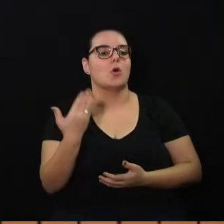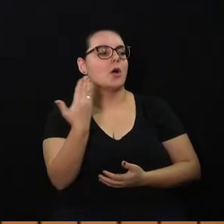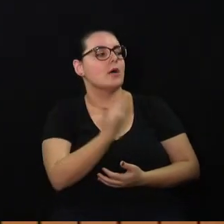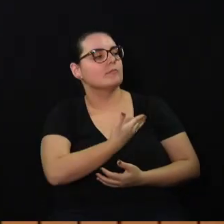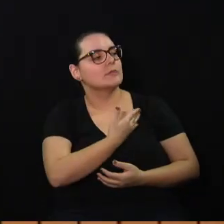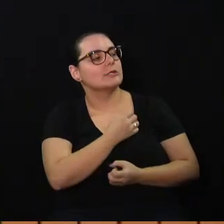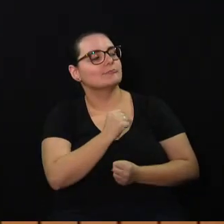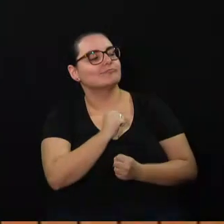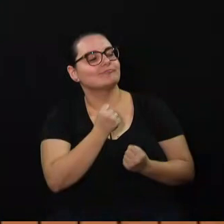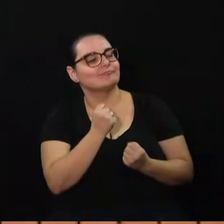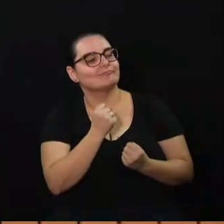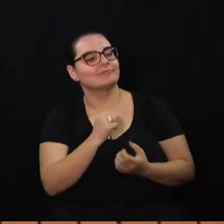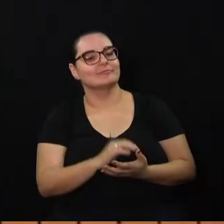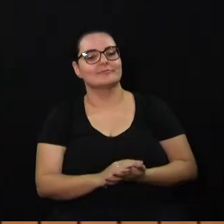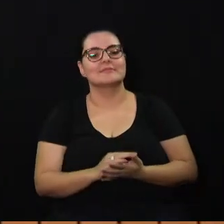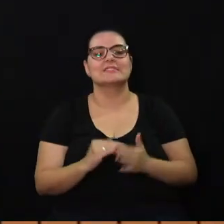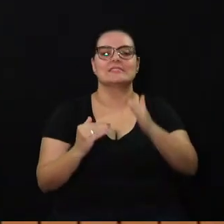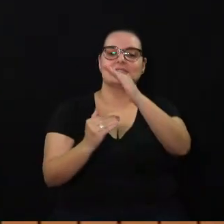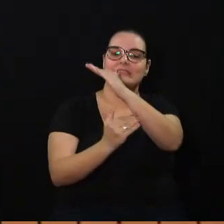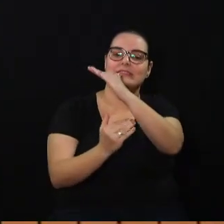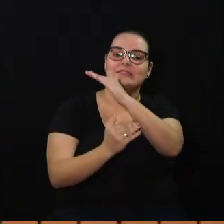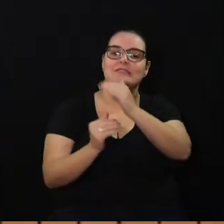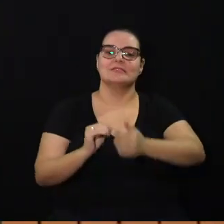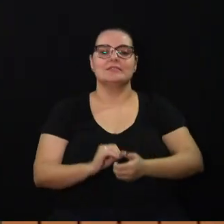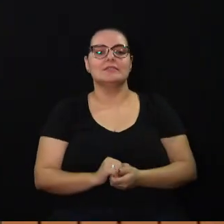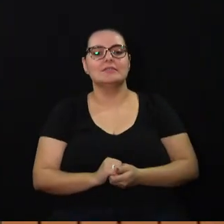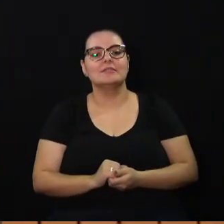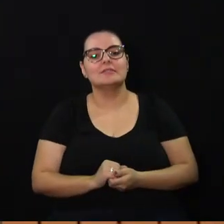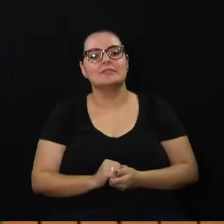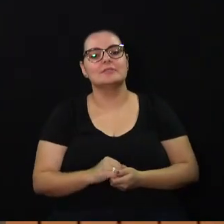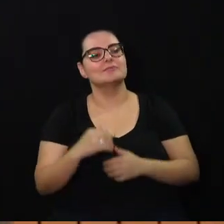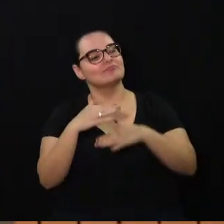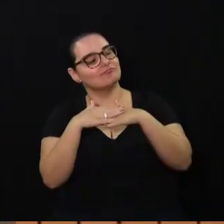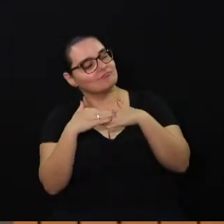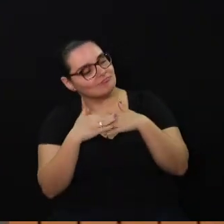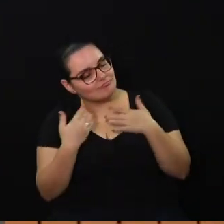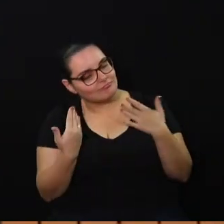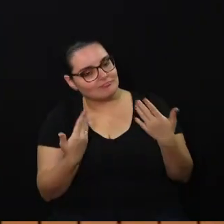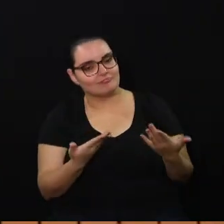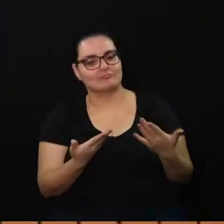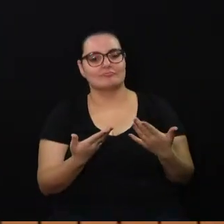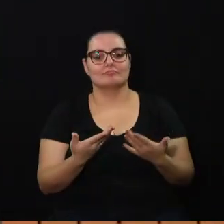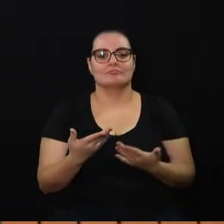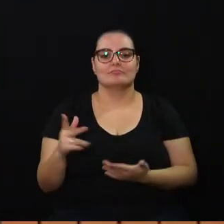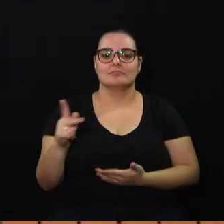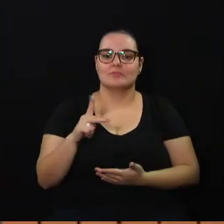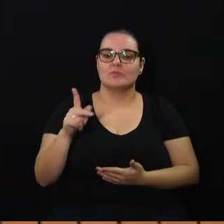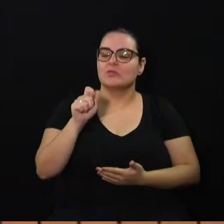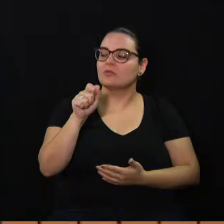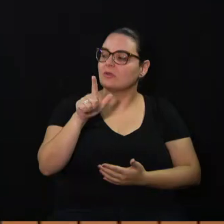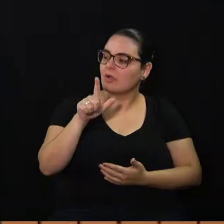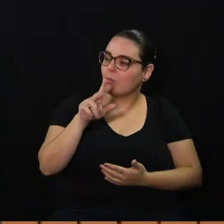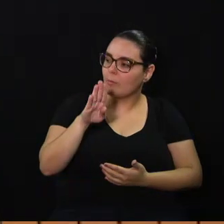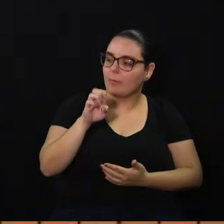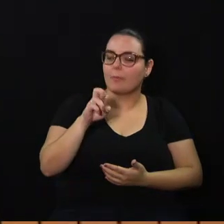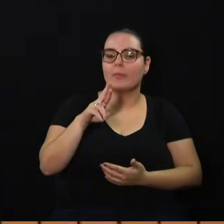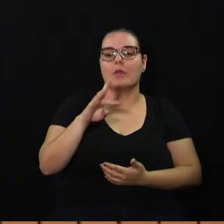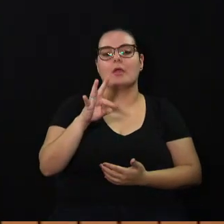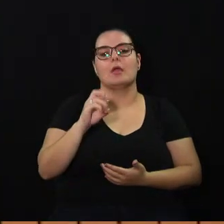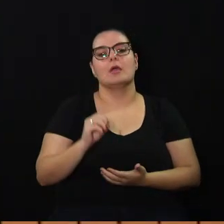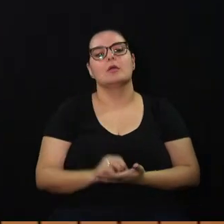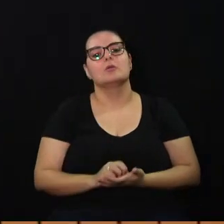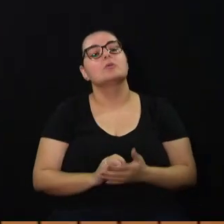tenho aqui na câmara municipal também que eu tenho um carinho muito grande que é o nome do professor alberto e